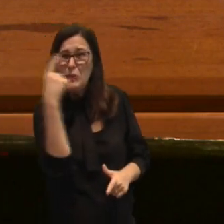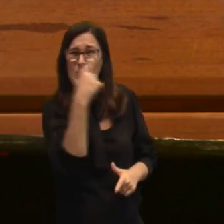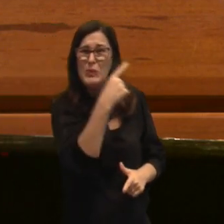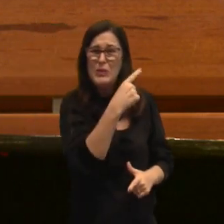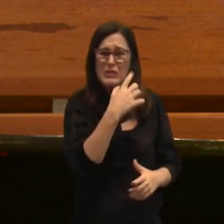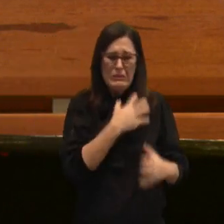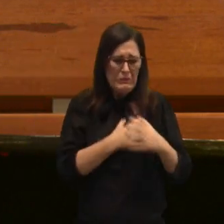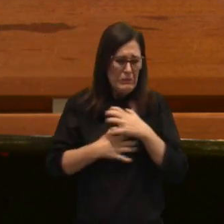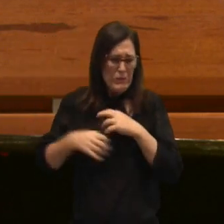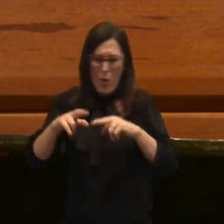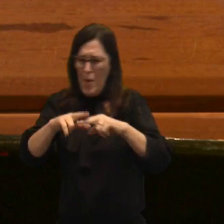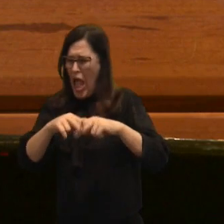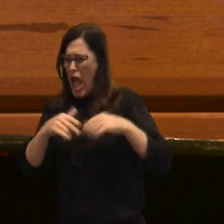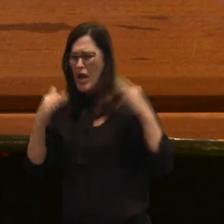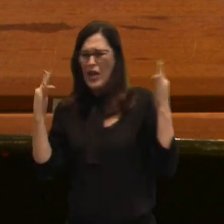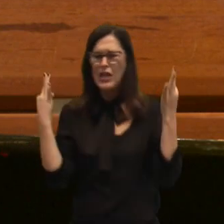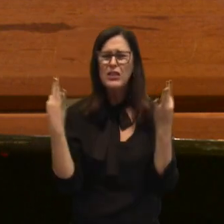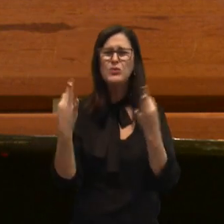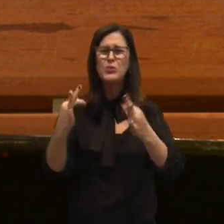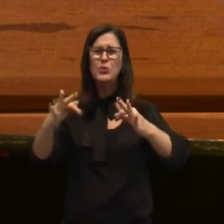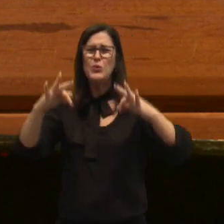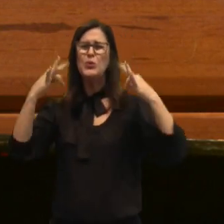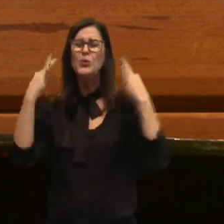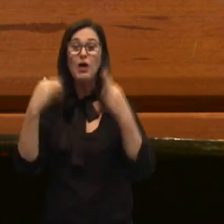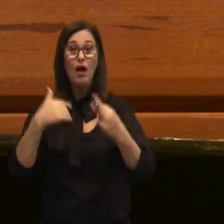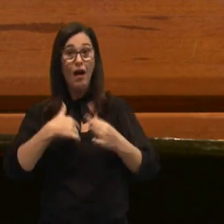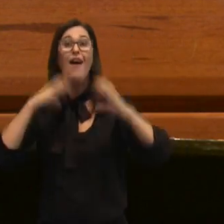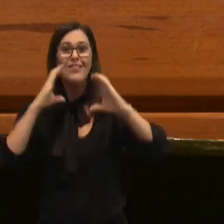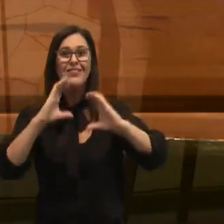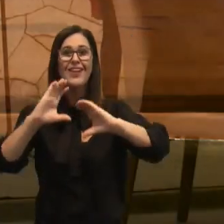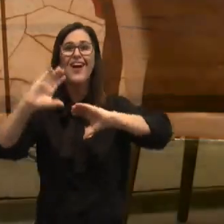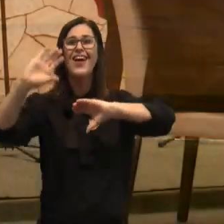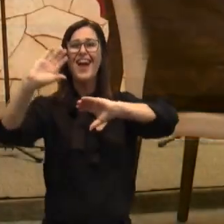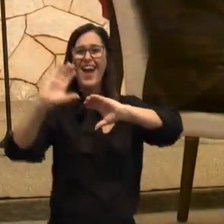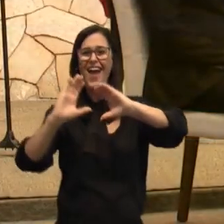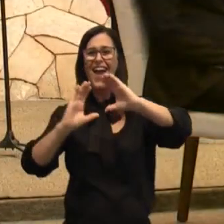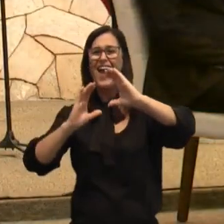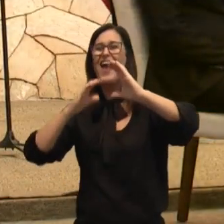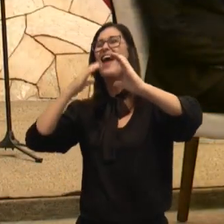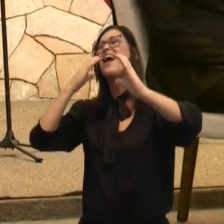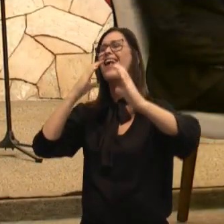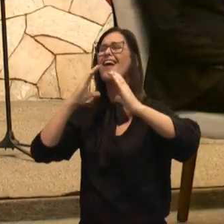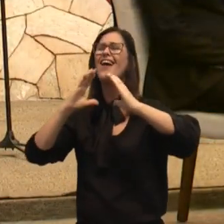estiver, afligida pela dor,